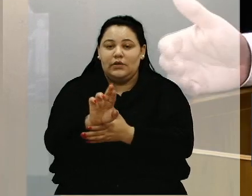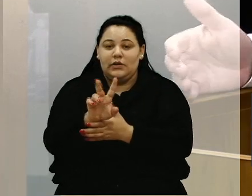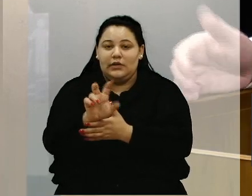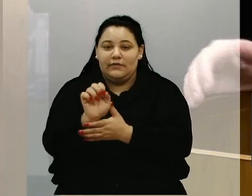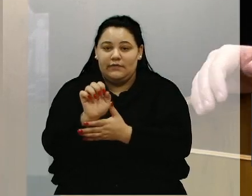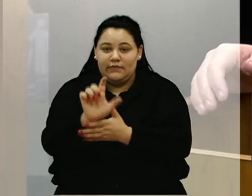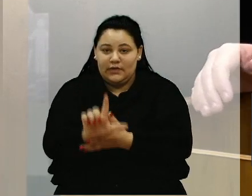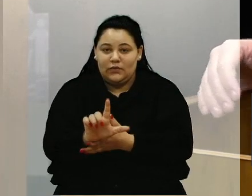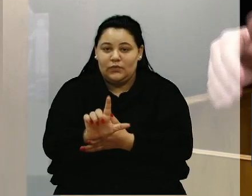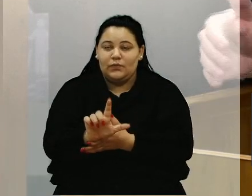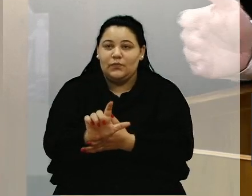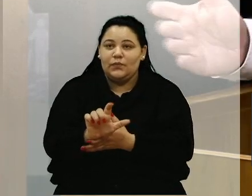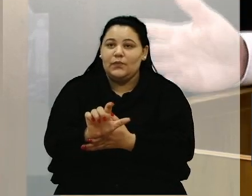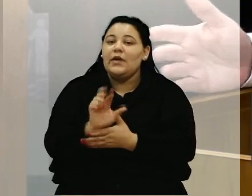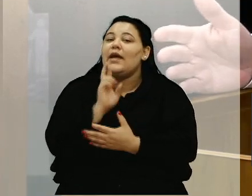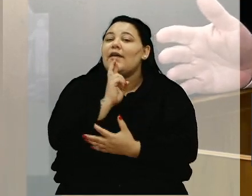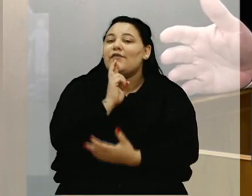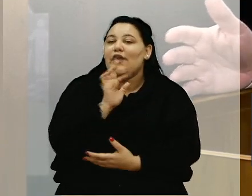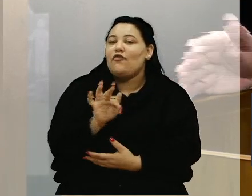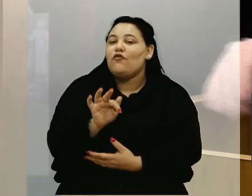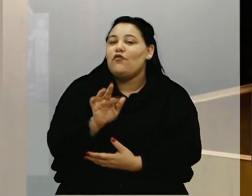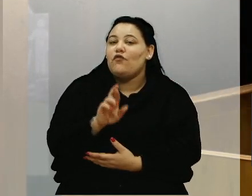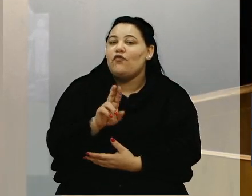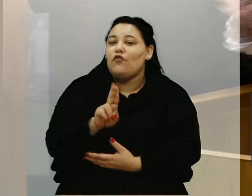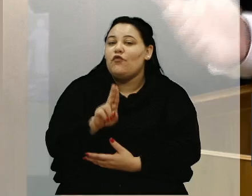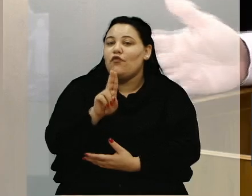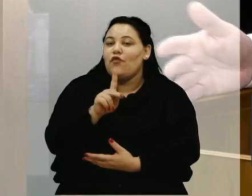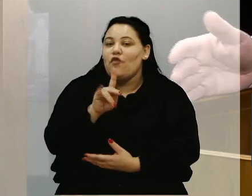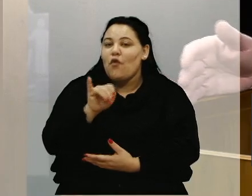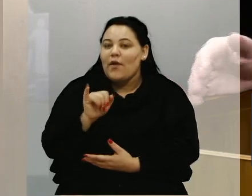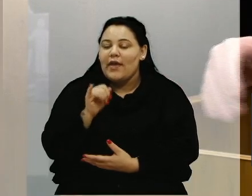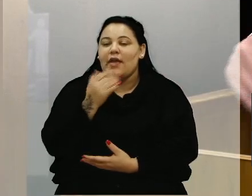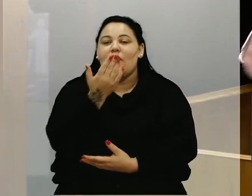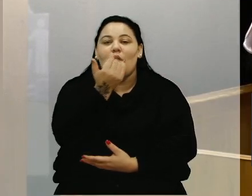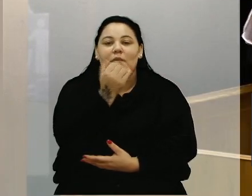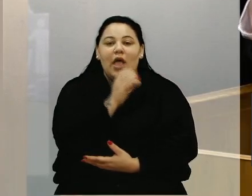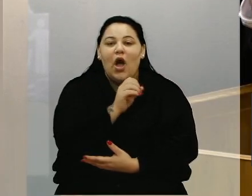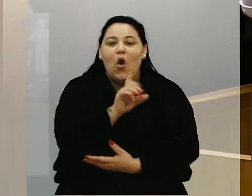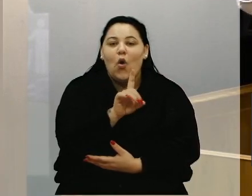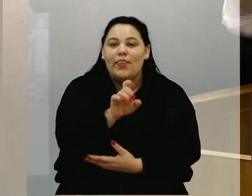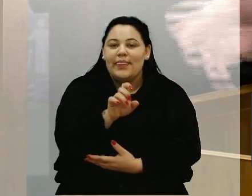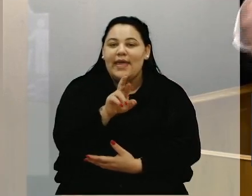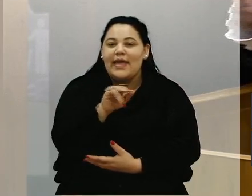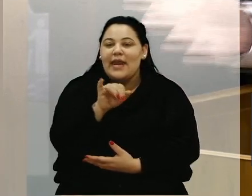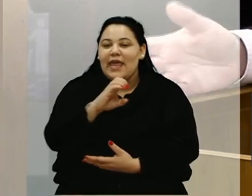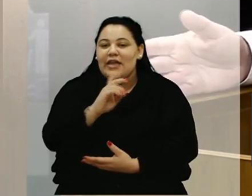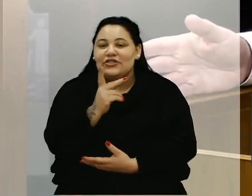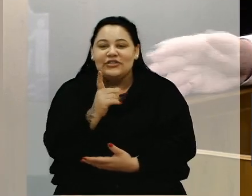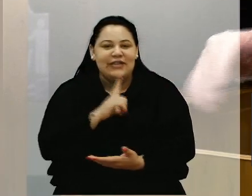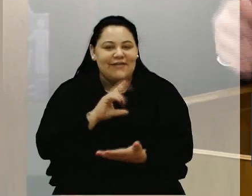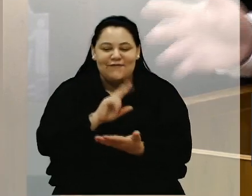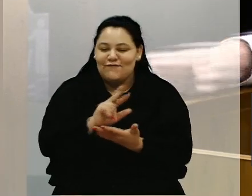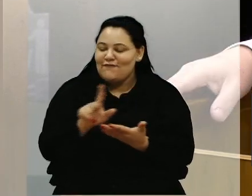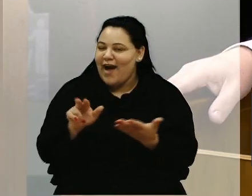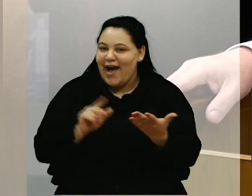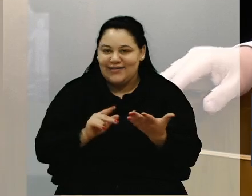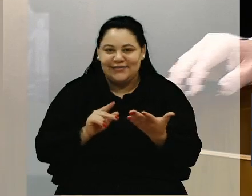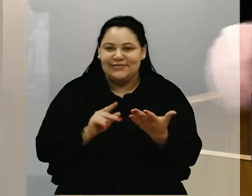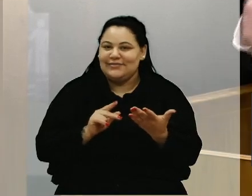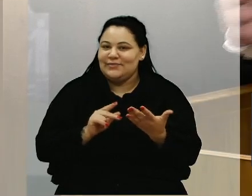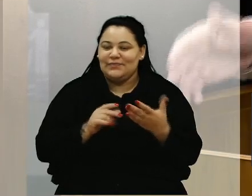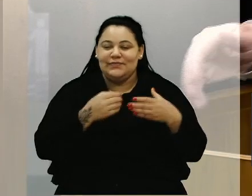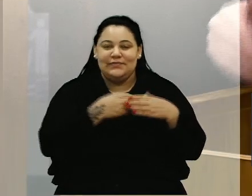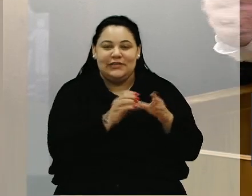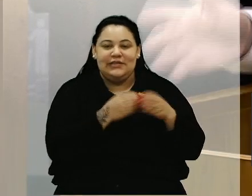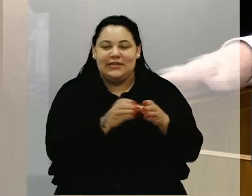bebidas Fruc, a conservas Oderich, entre tantas outras que estão aí no nosso dia a dia até hoje, né,